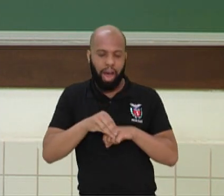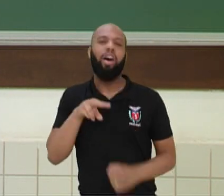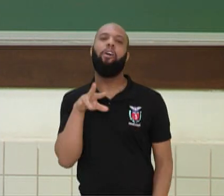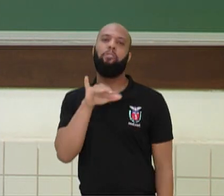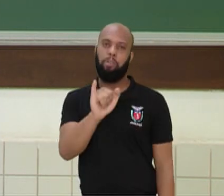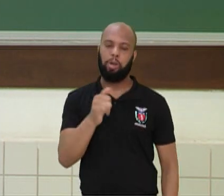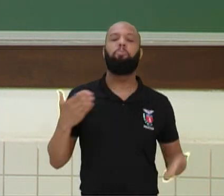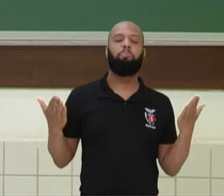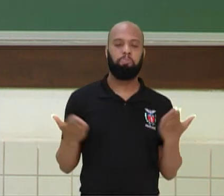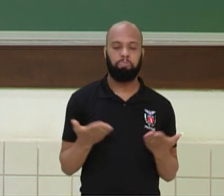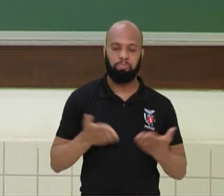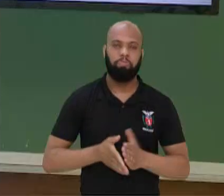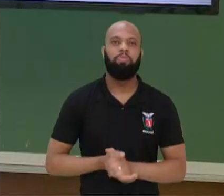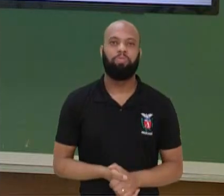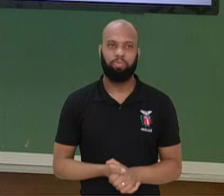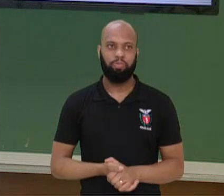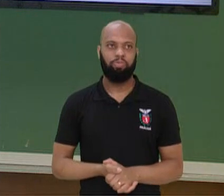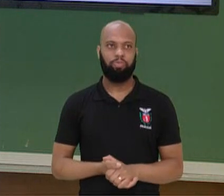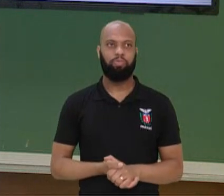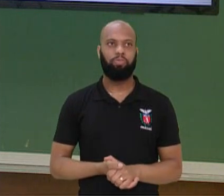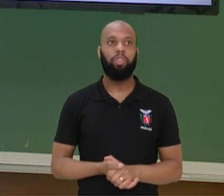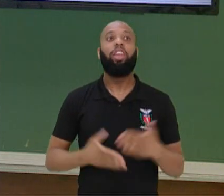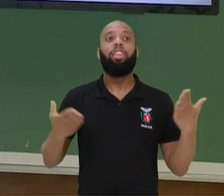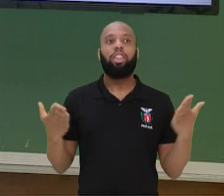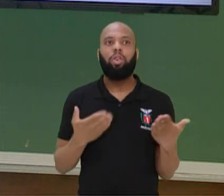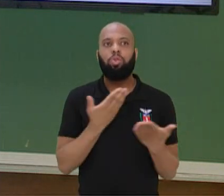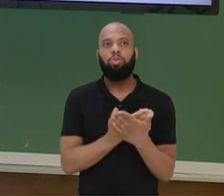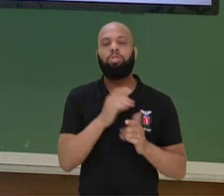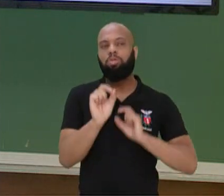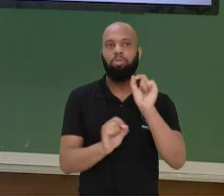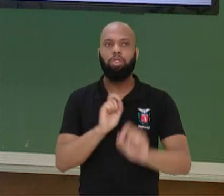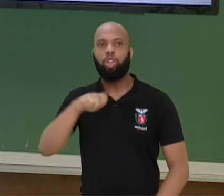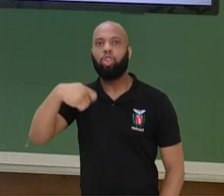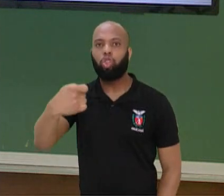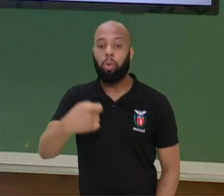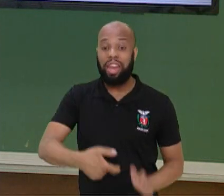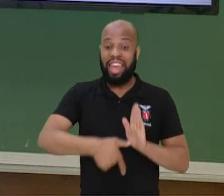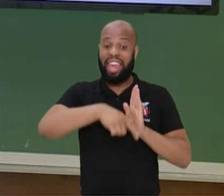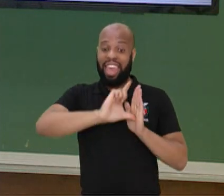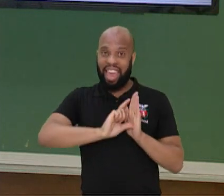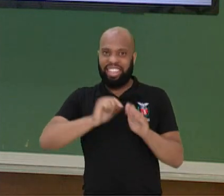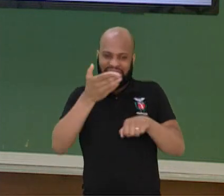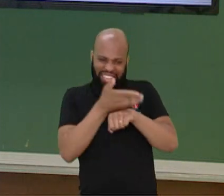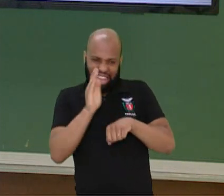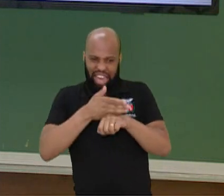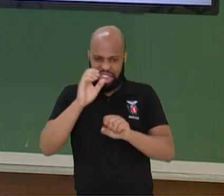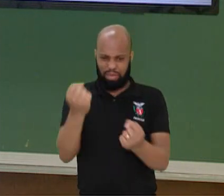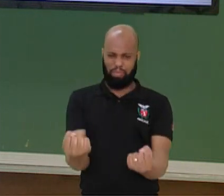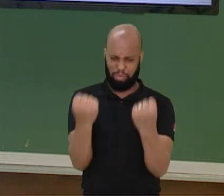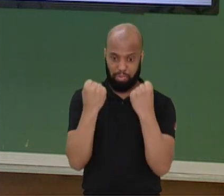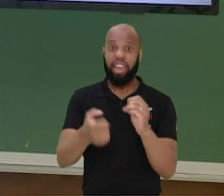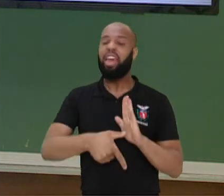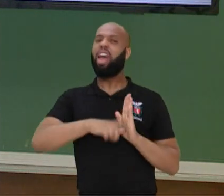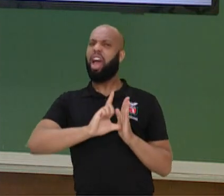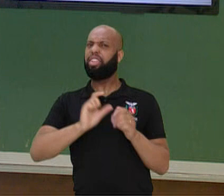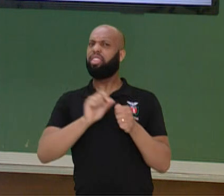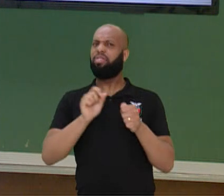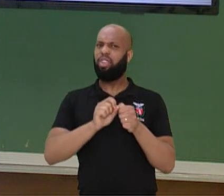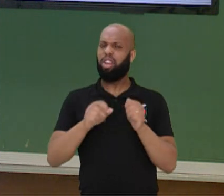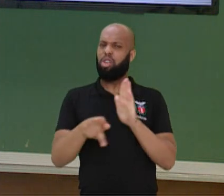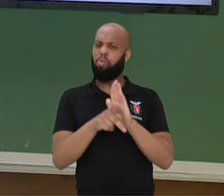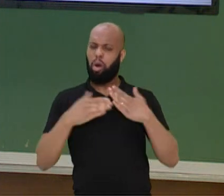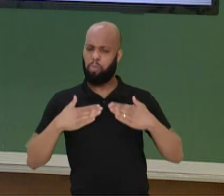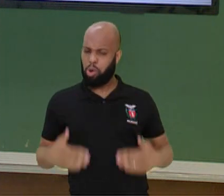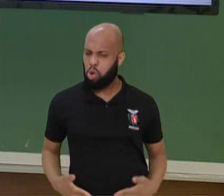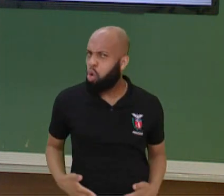conversados aqui na aula. Falaremos agora um pouco sobre o aquecimento. Então, o aquecimento, para você